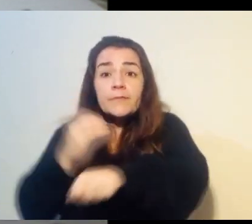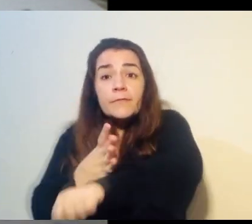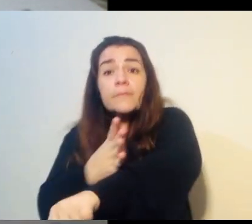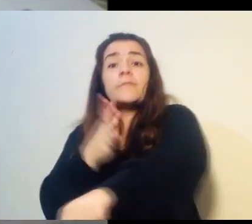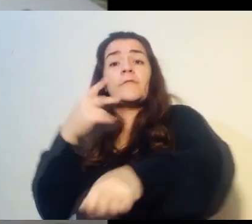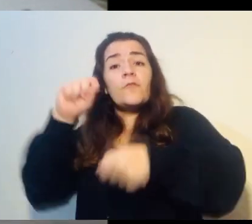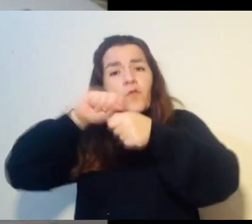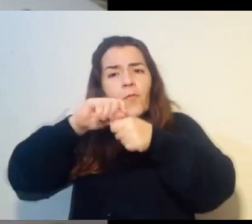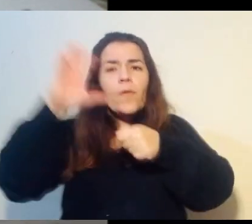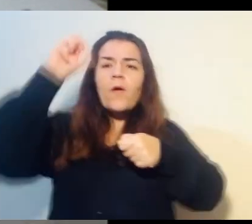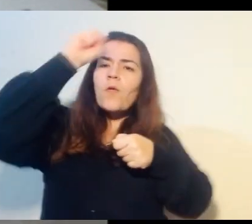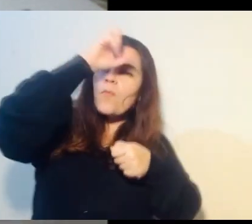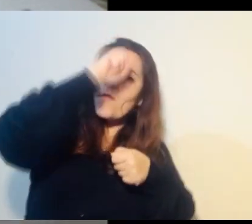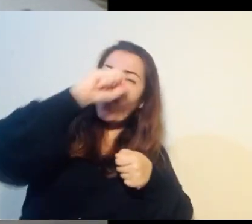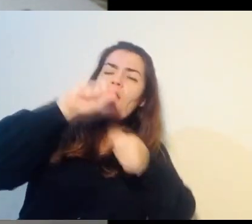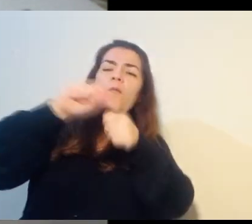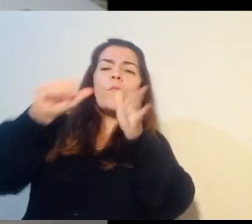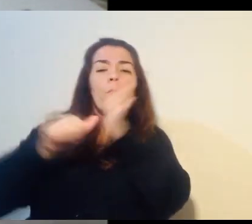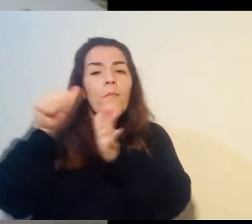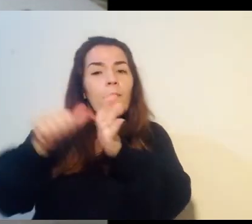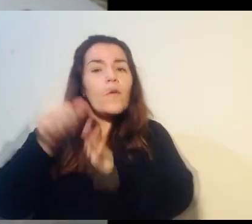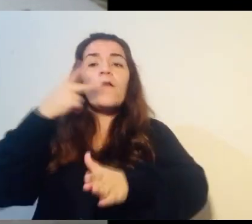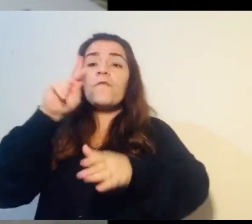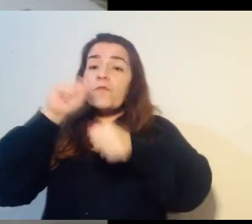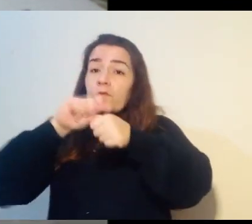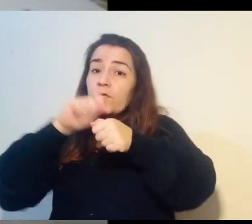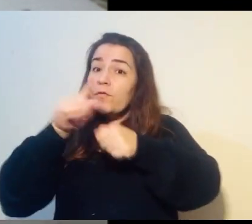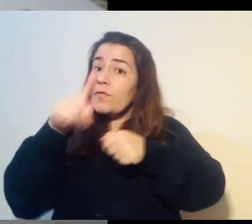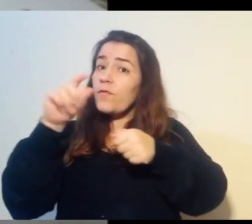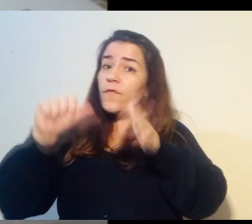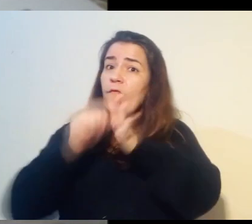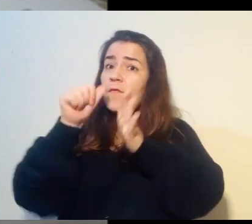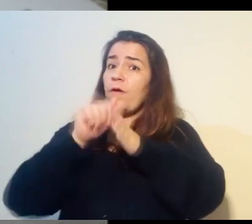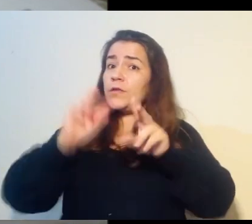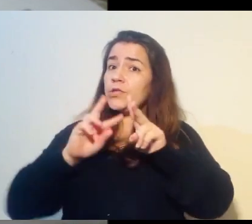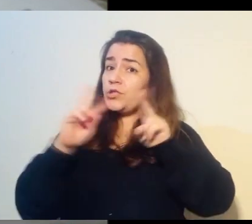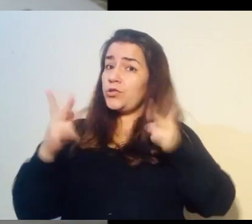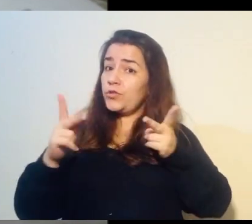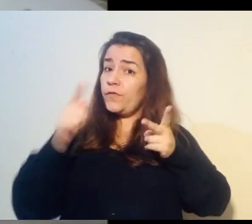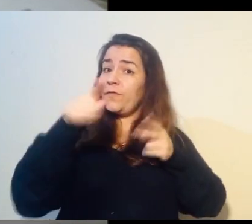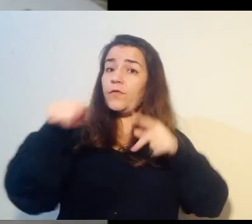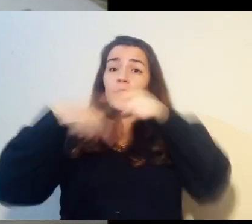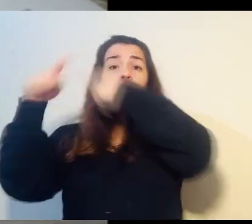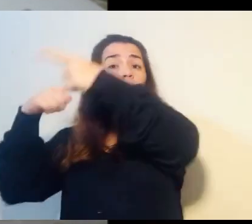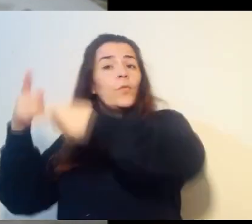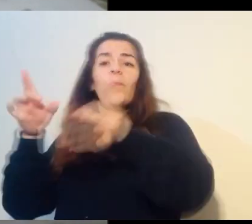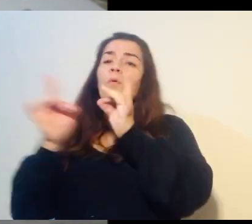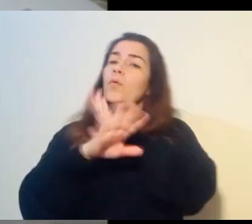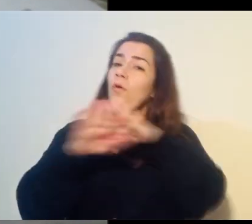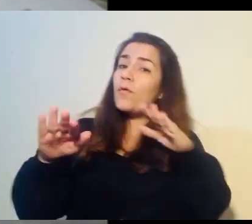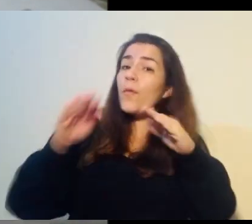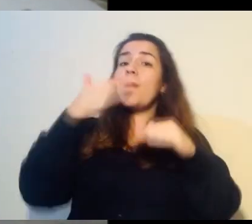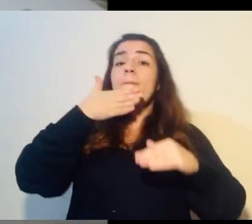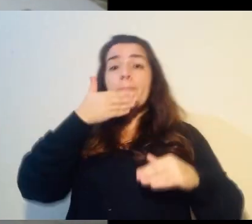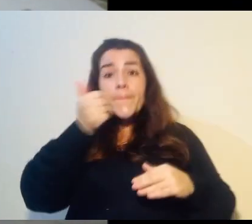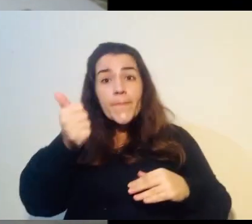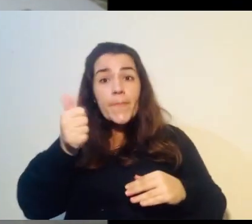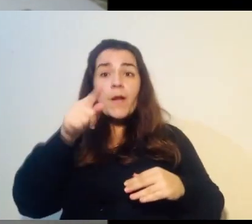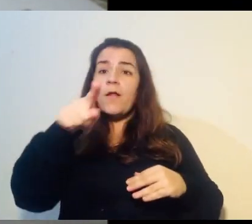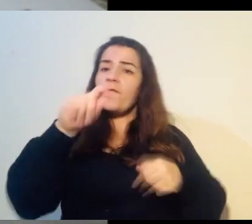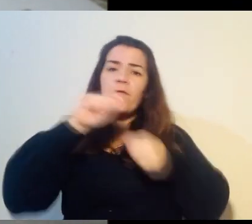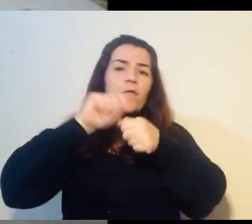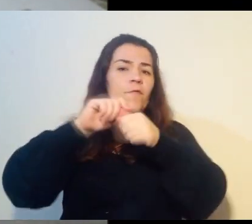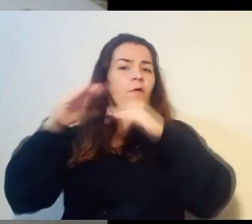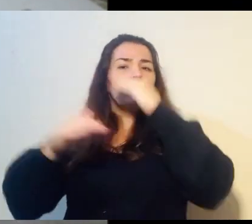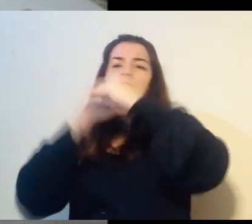sentindo, né? Um processo de aprendizagem. No primeiro pífano, talvez fique um pouquinho diferente, nos próximos, talvez fique um pouquinho melhor, e é